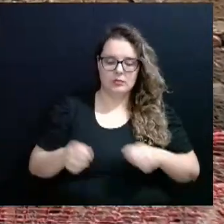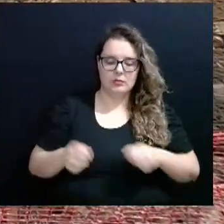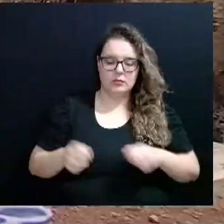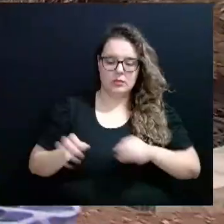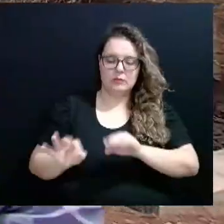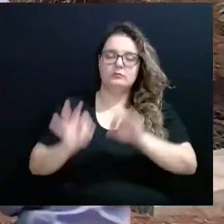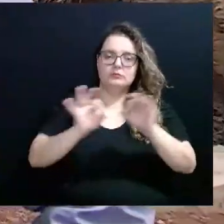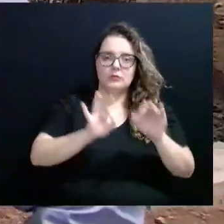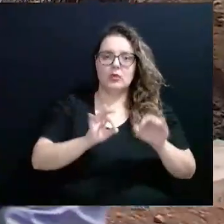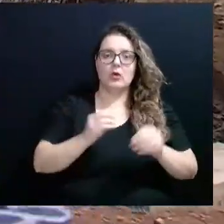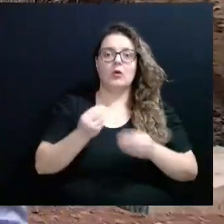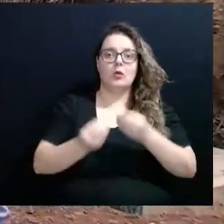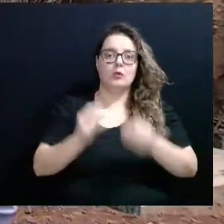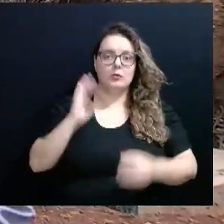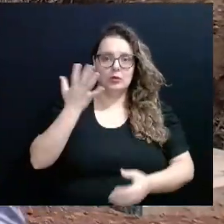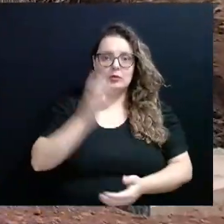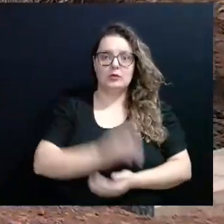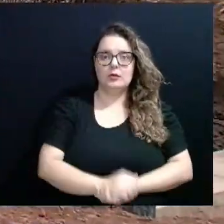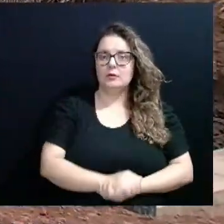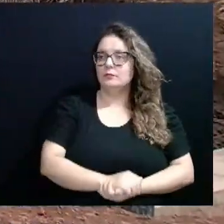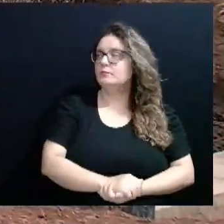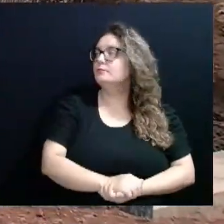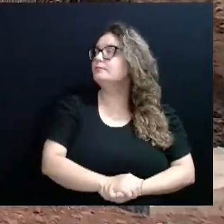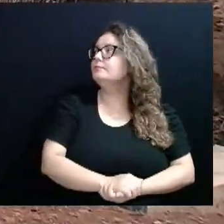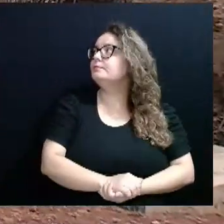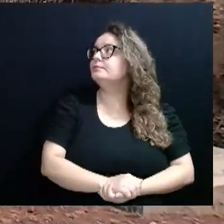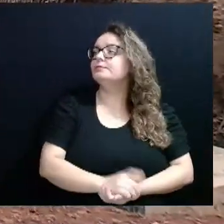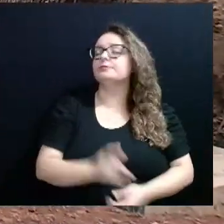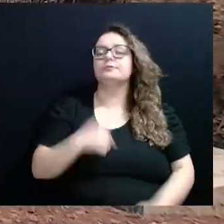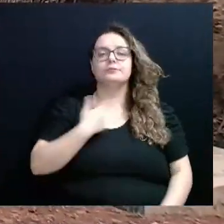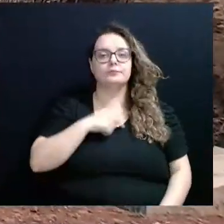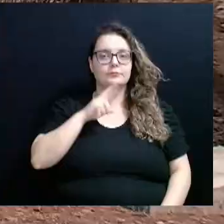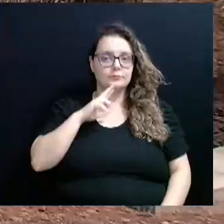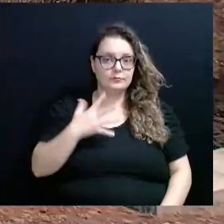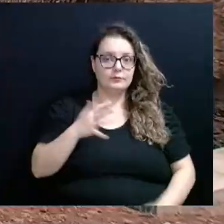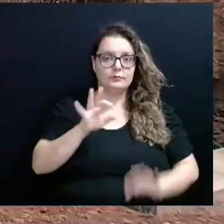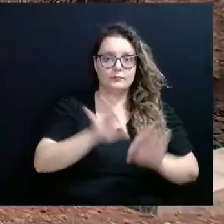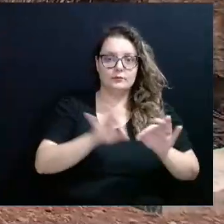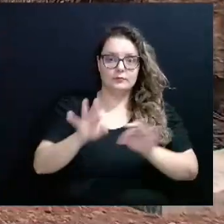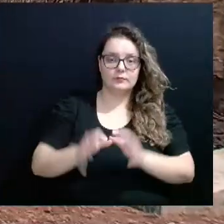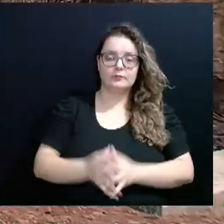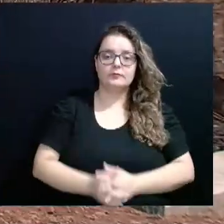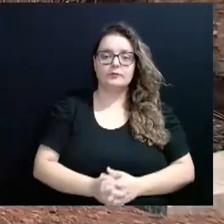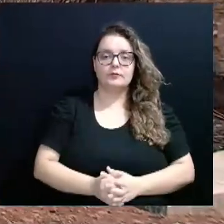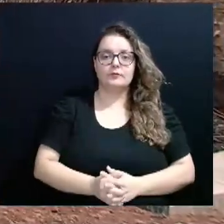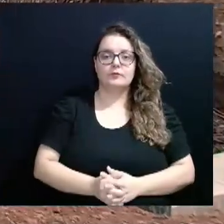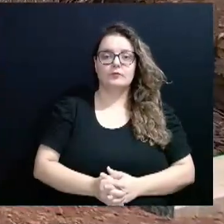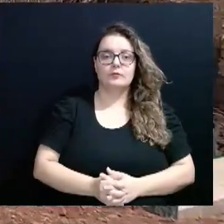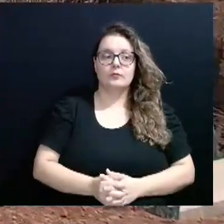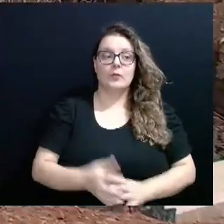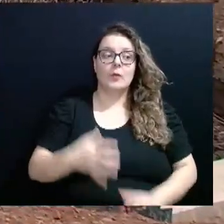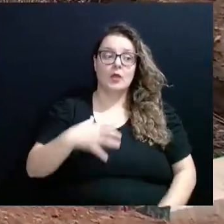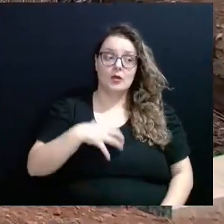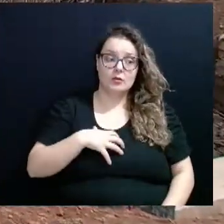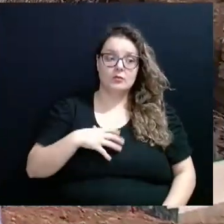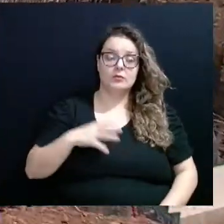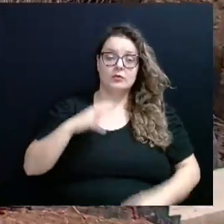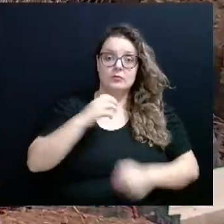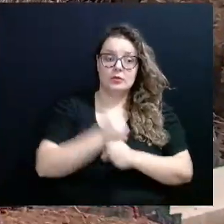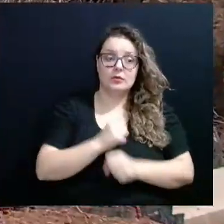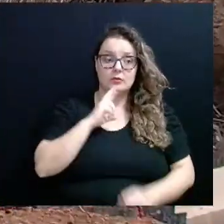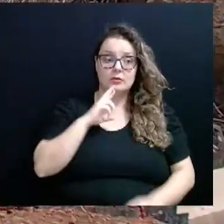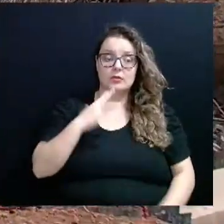passo a passo. Nós resolvemos fazer um projeto para, de uma maneira completa, resolver os problemas